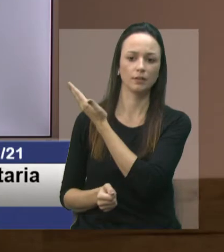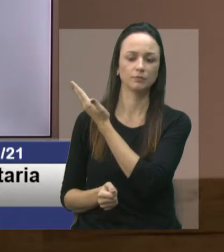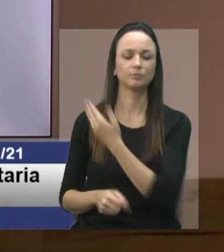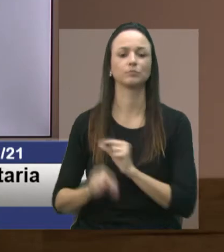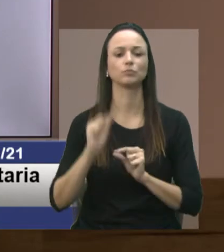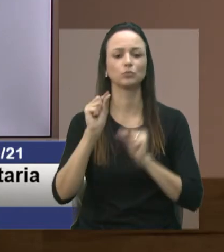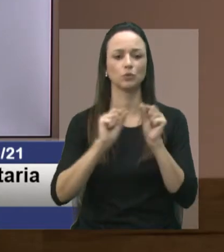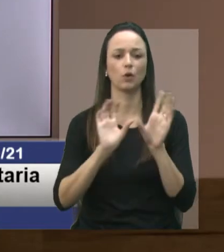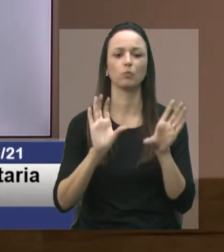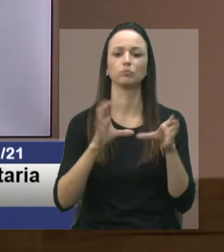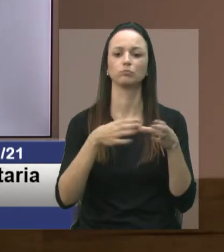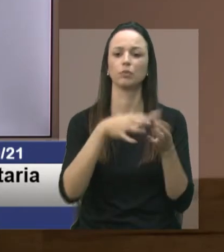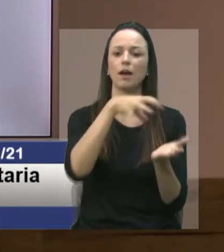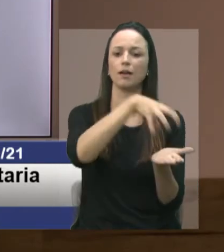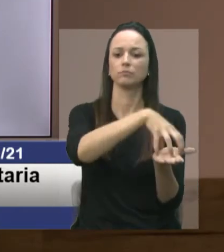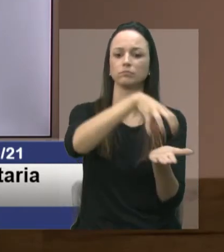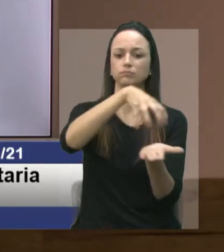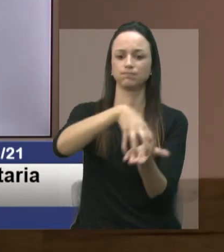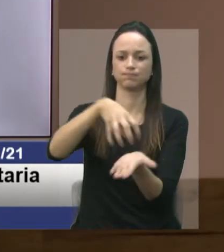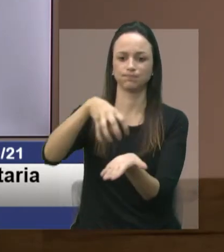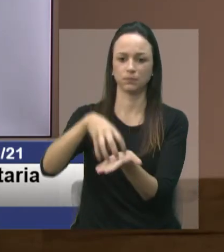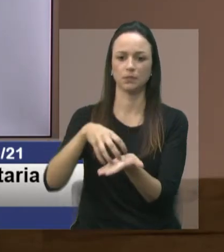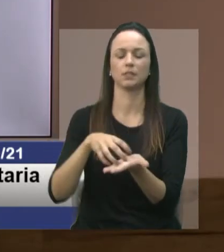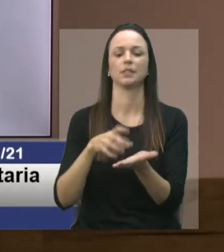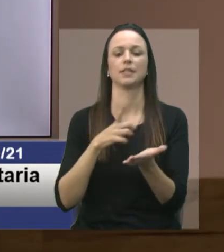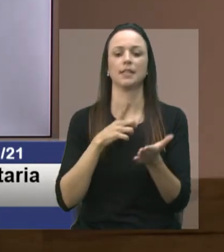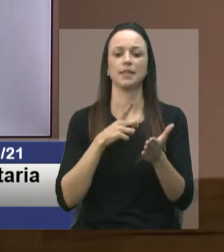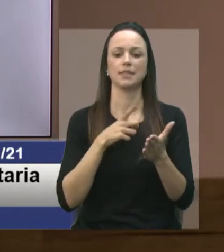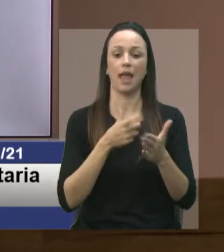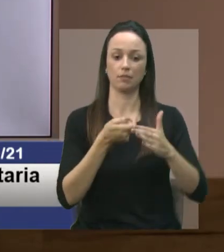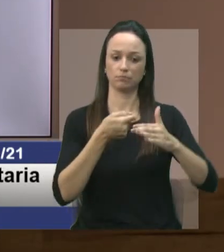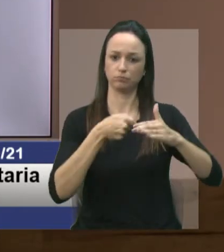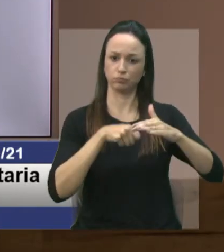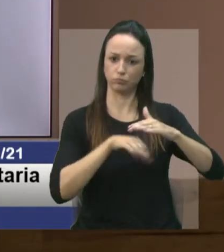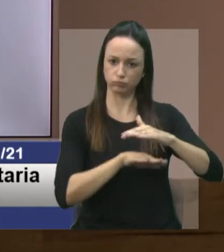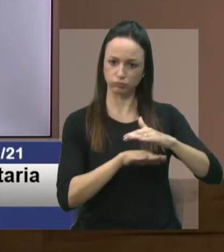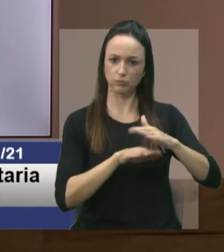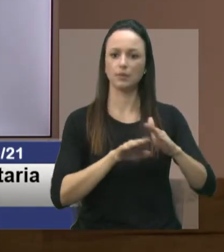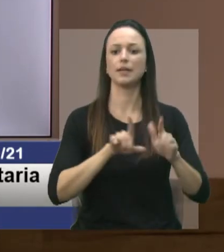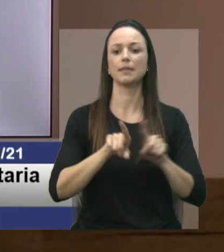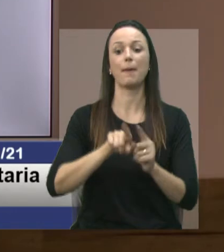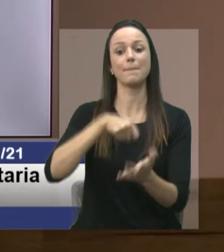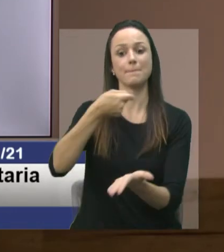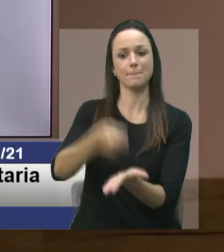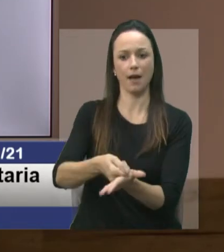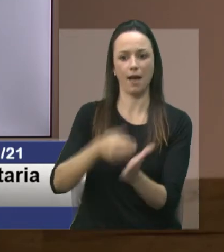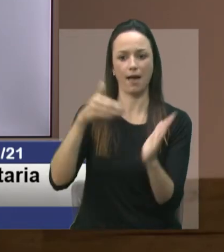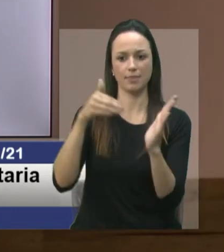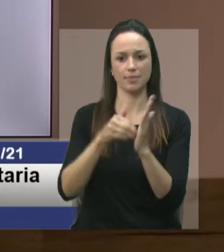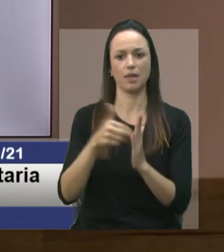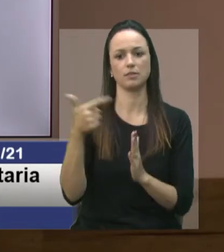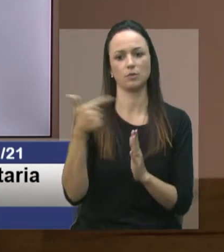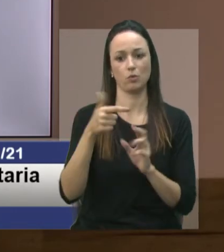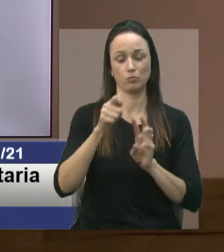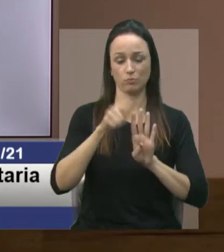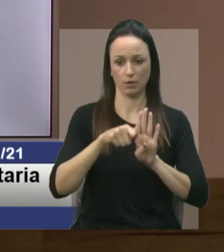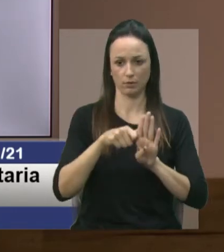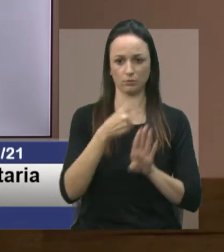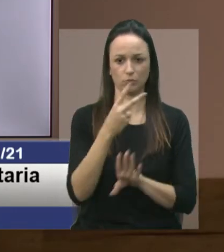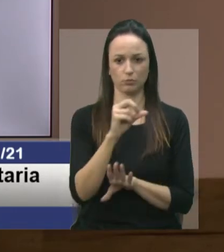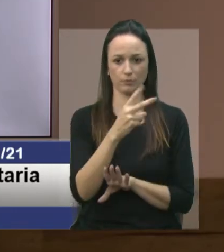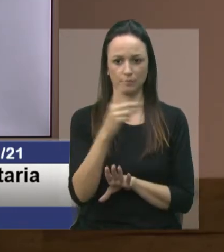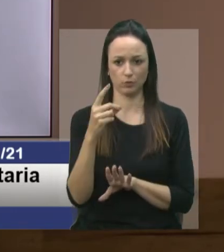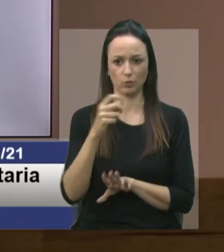entidade, o total empenhado e liquidado até o segundo quadrimestre de 2021. A